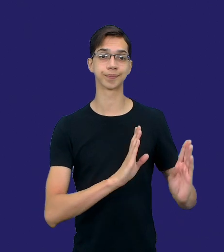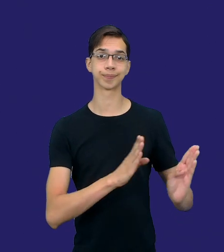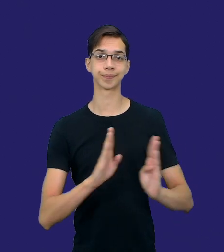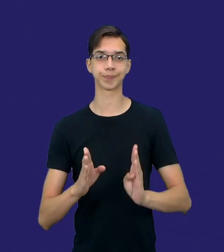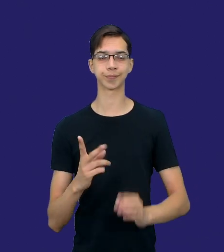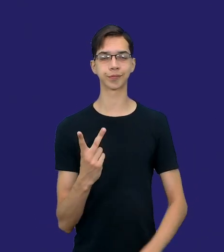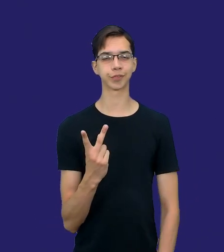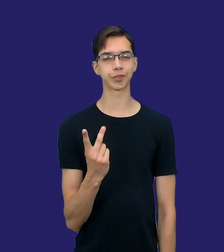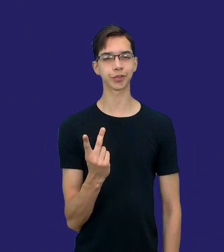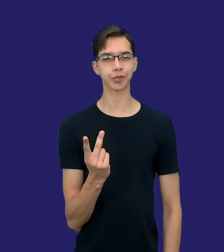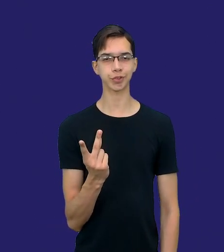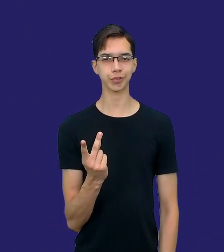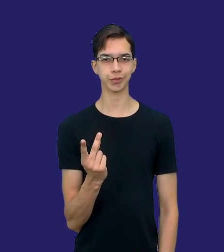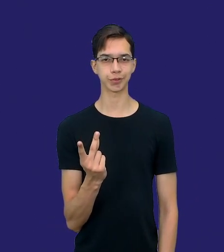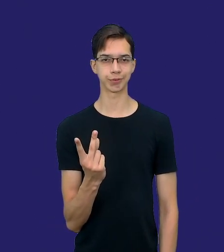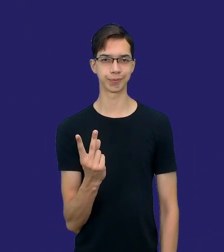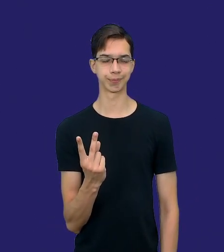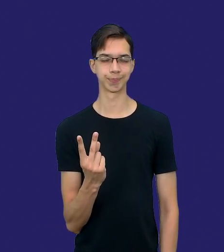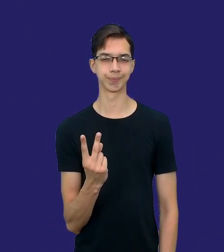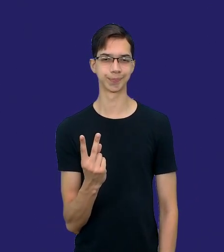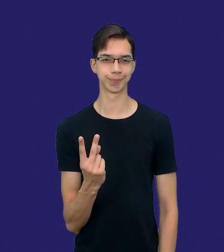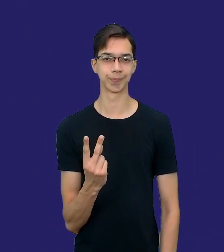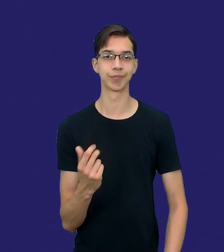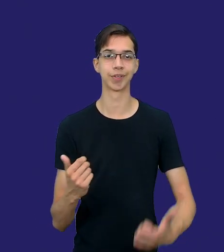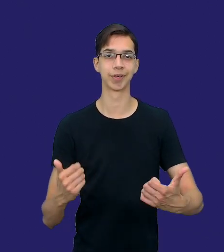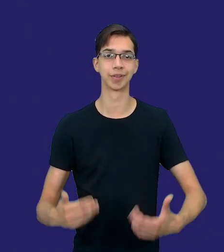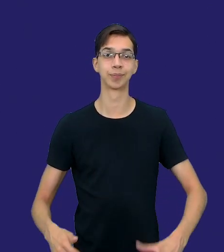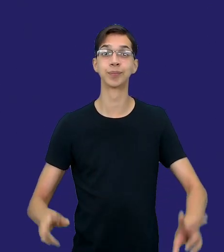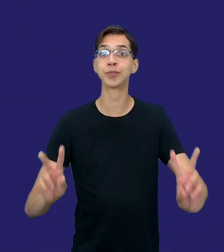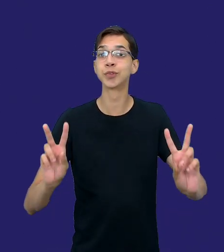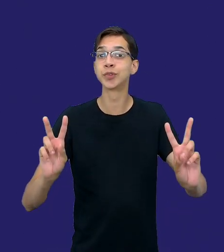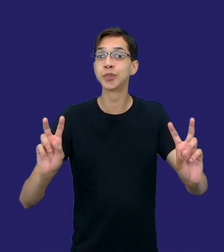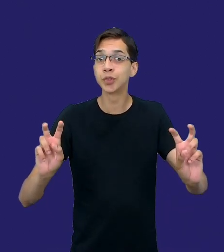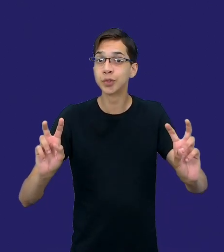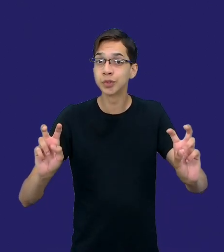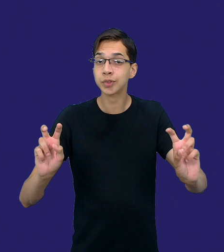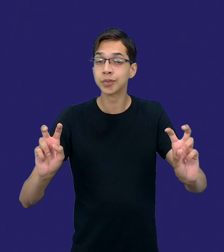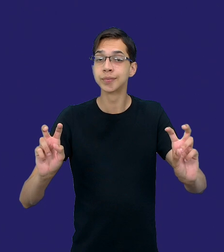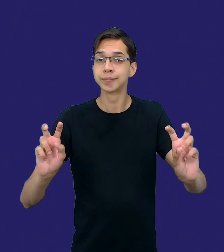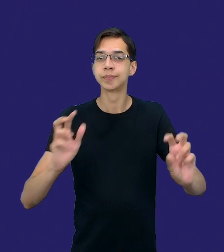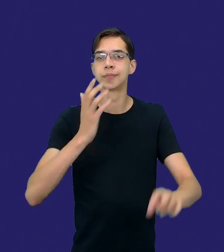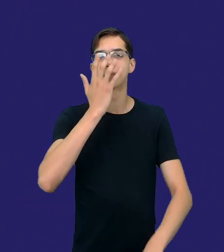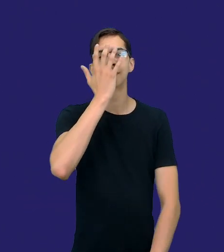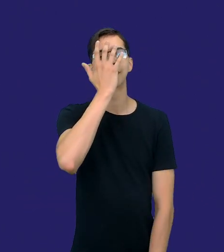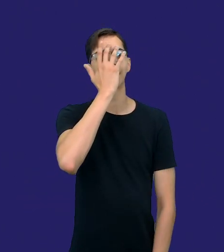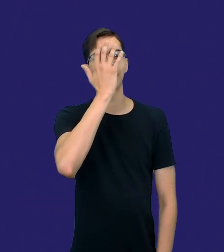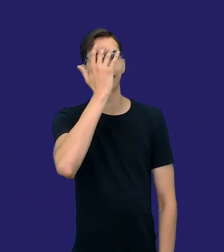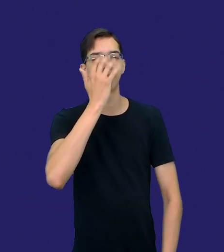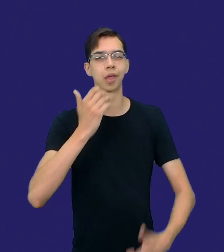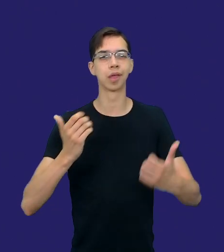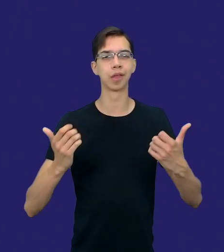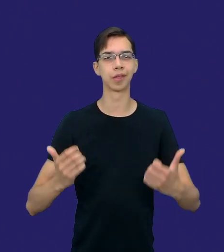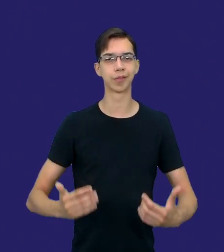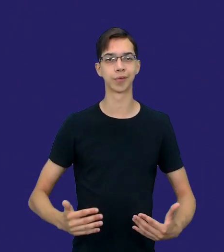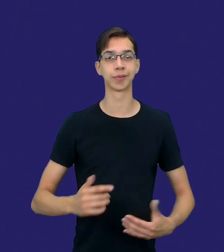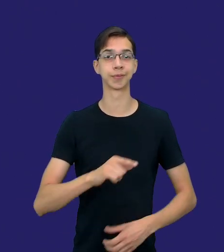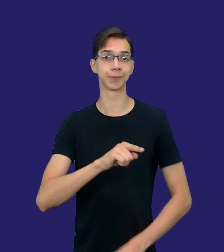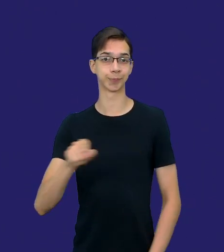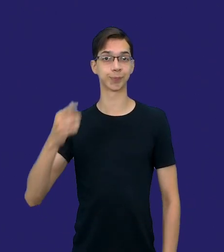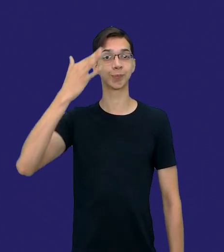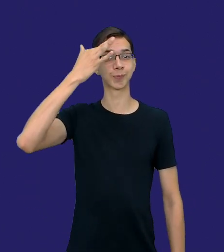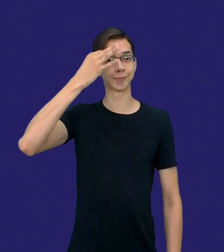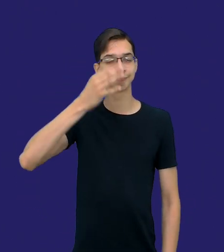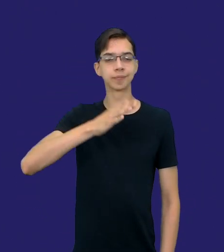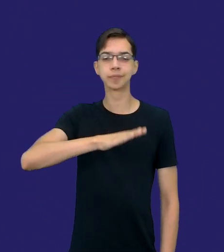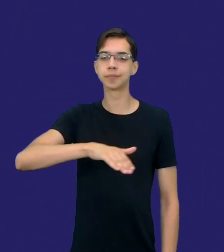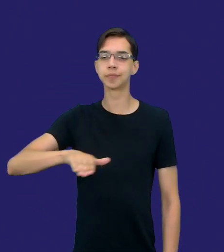nossa estrutura teórica aí, que vai nos ajudar a compreender um pouquinho como as crianças aprendem, o